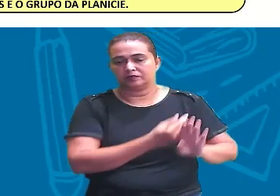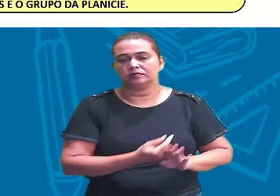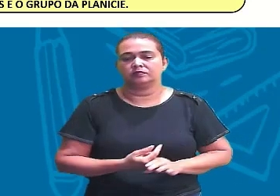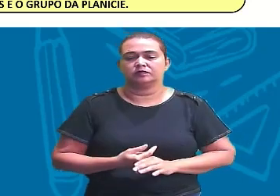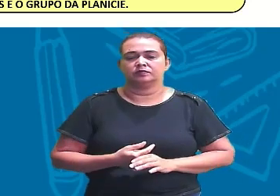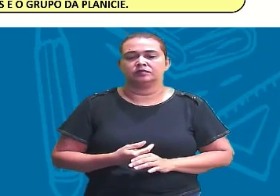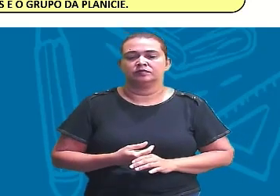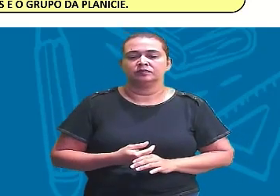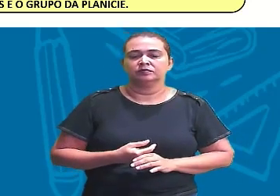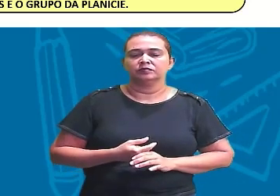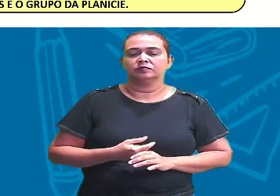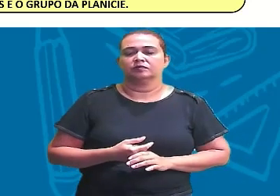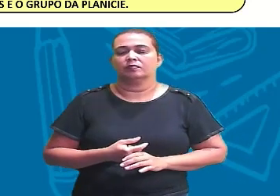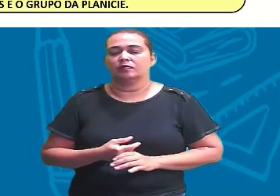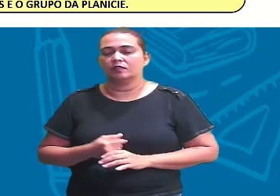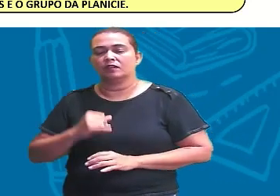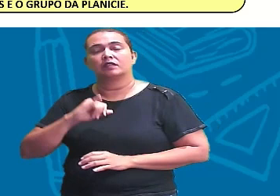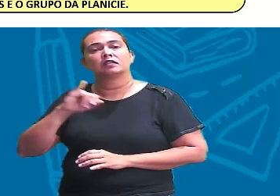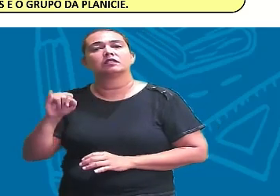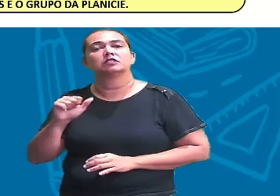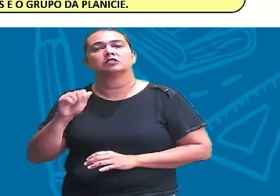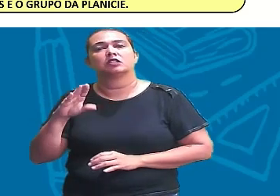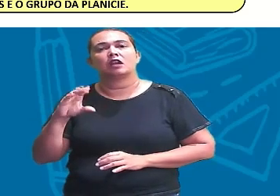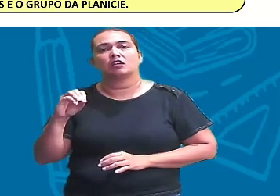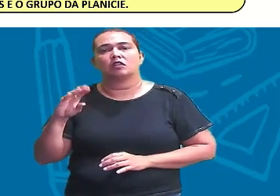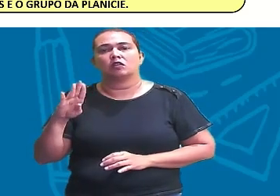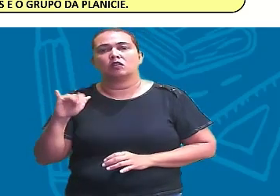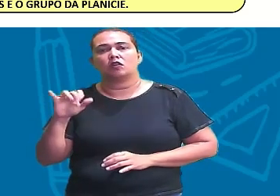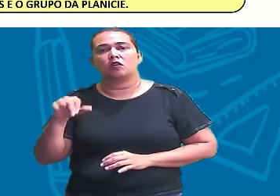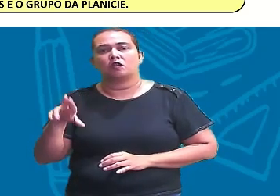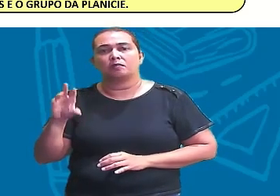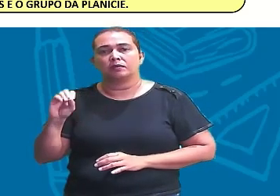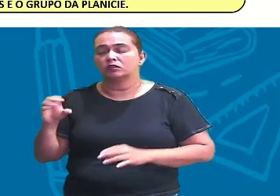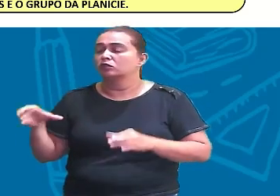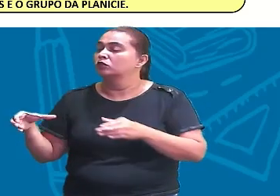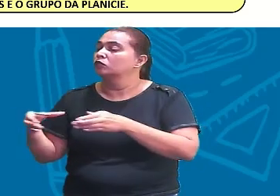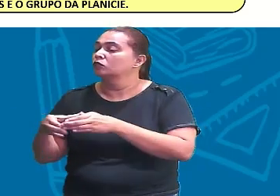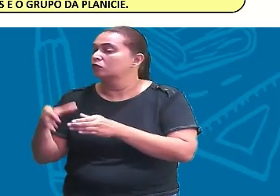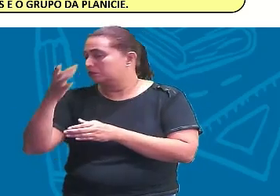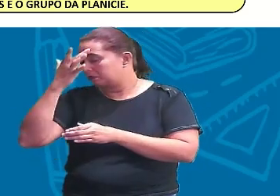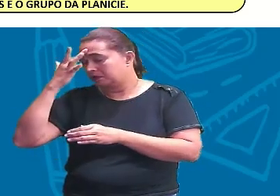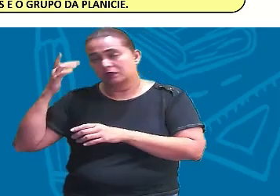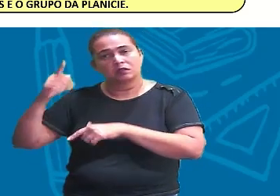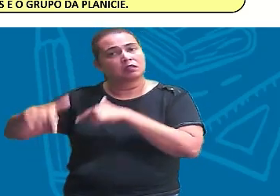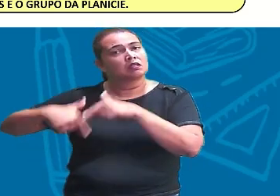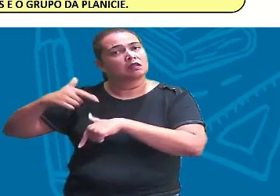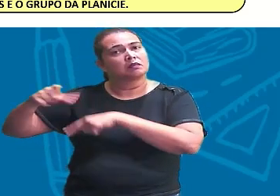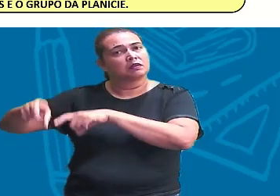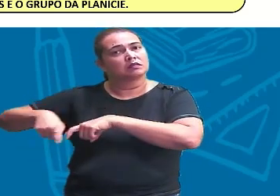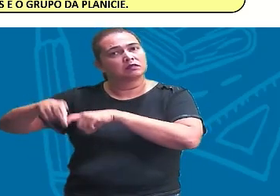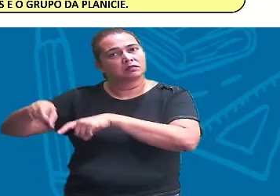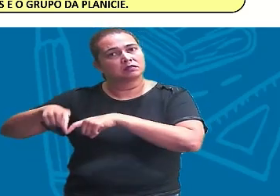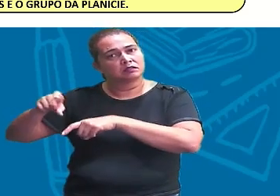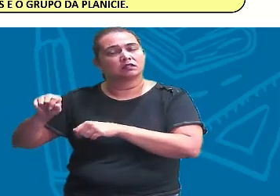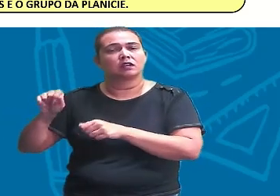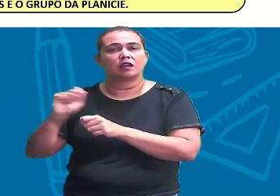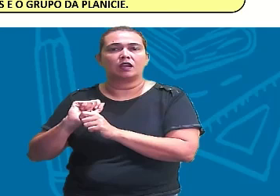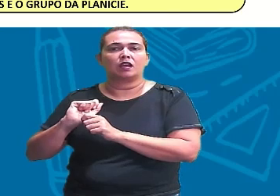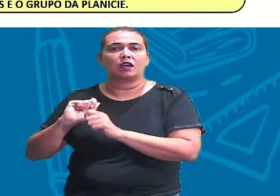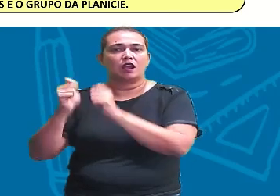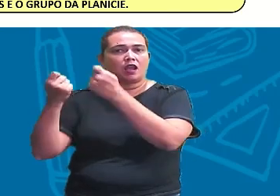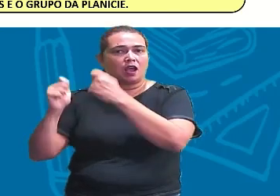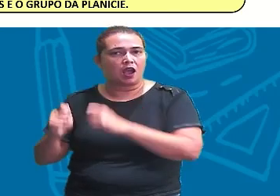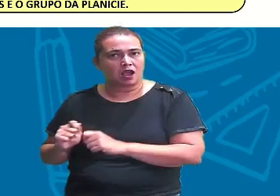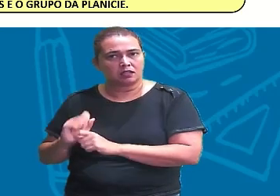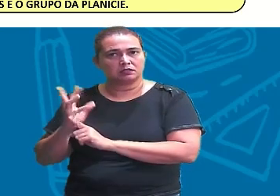Agora, dê uma olhadinha, galera. Essa divisão, ela influencia a política mundial até hoje. Você ouve muito por aí